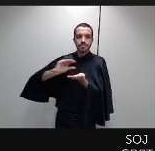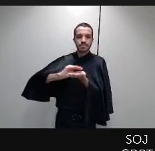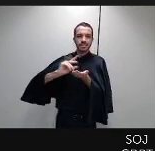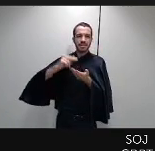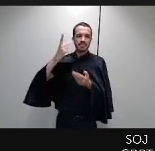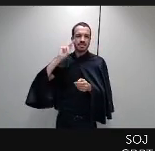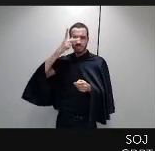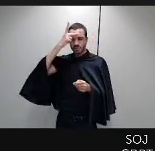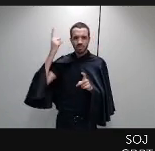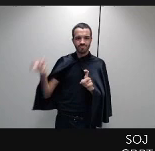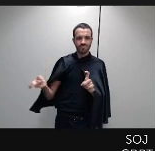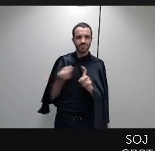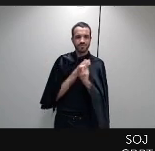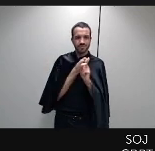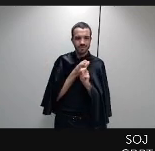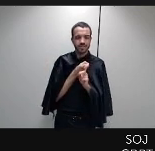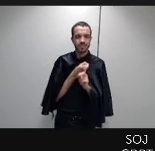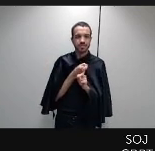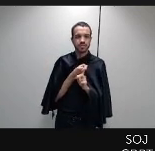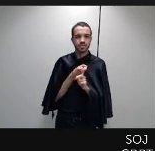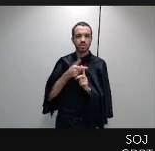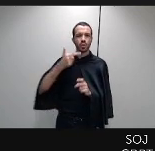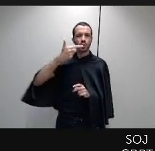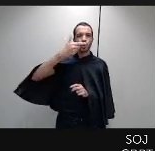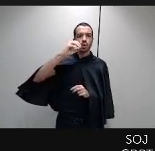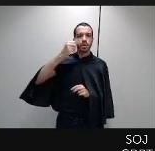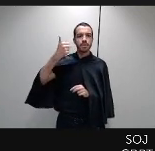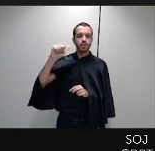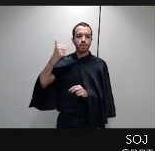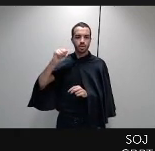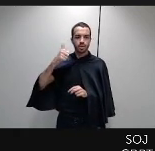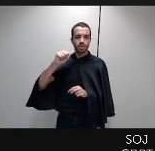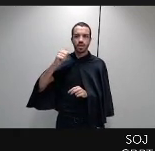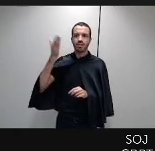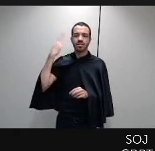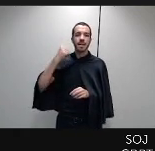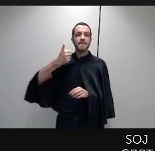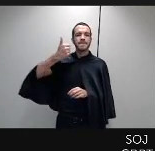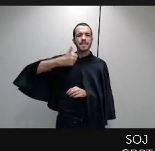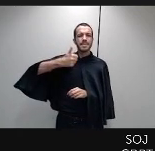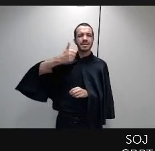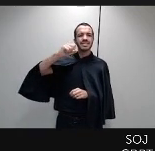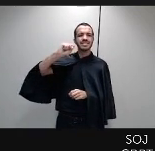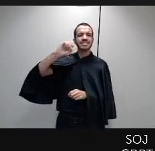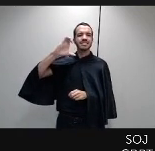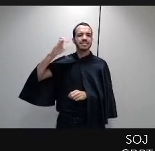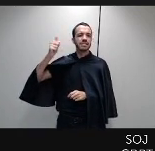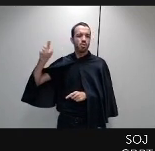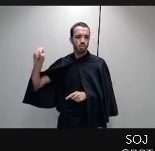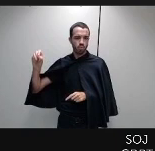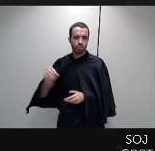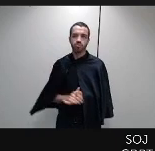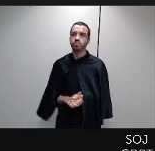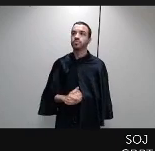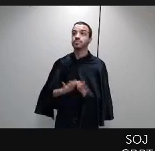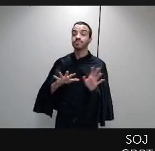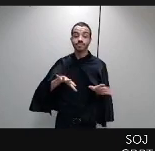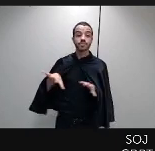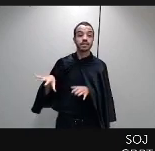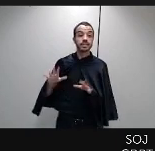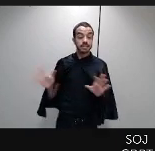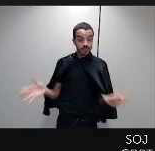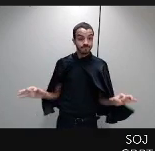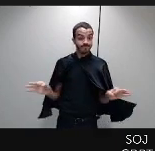de preferência em julgamento de 2011 da primeira sessão pois B e por fim a